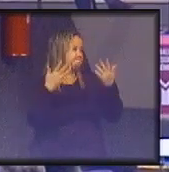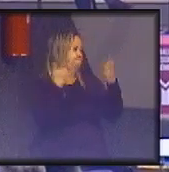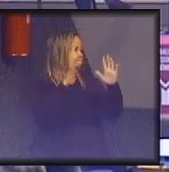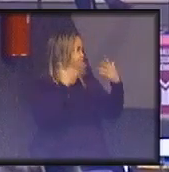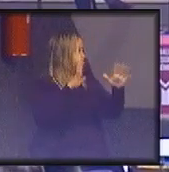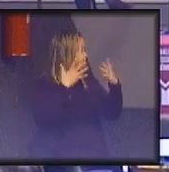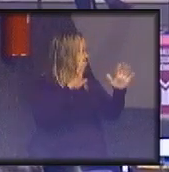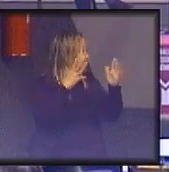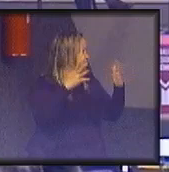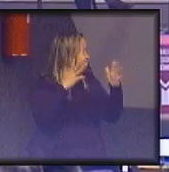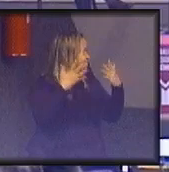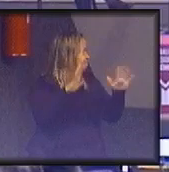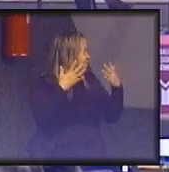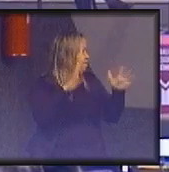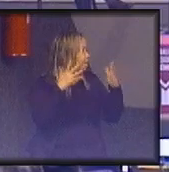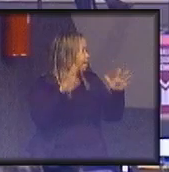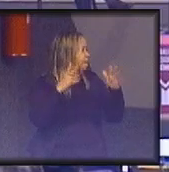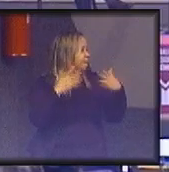Obrigado.